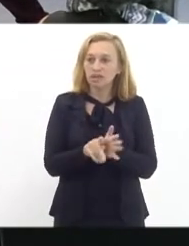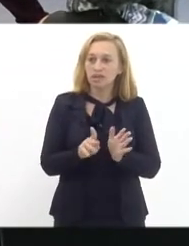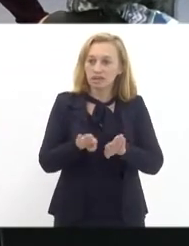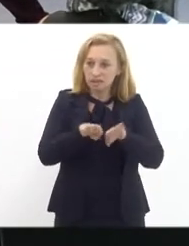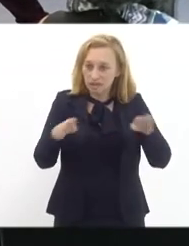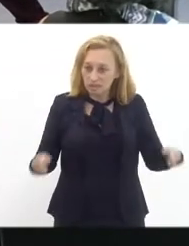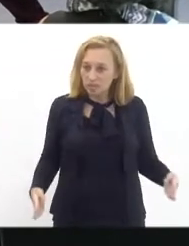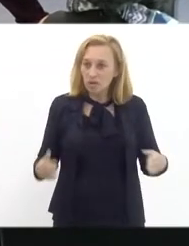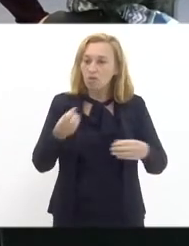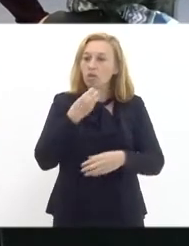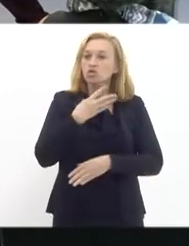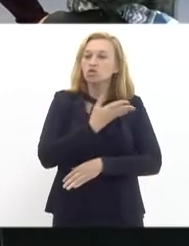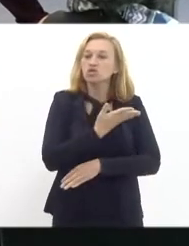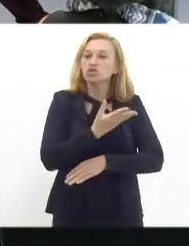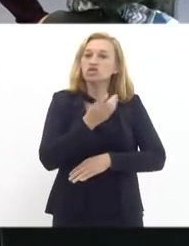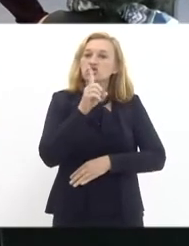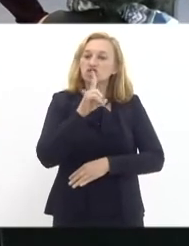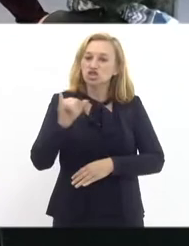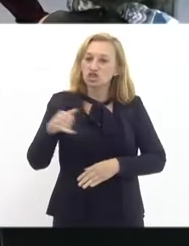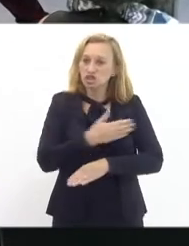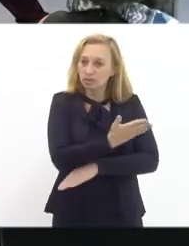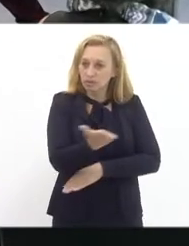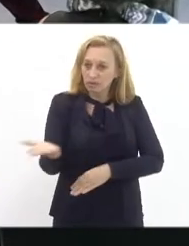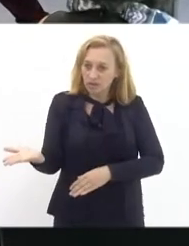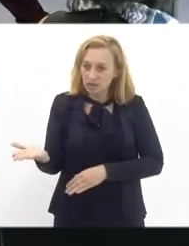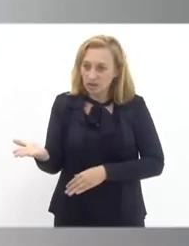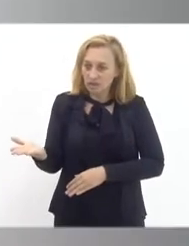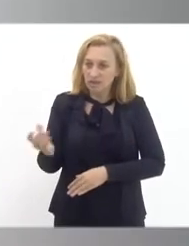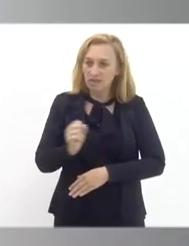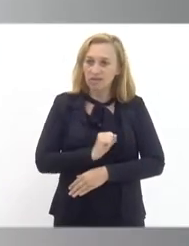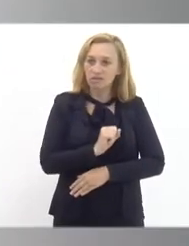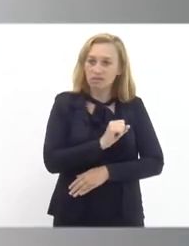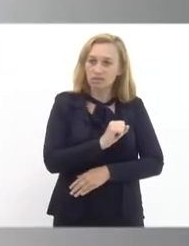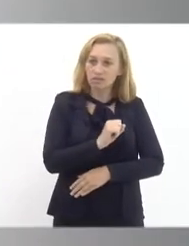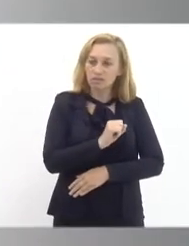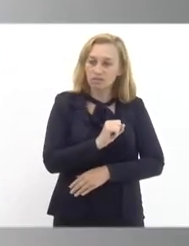dia carinhoso para os munícipes de São Gonçalo, que eu acredito que sejam a maioria aqui.